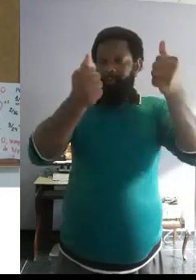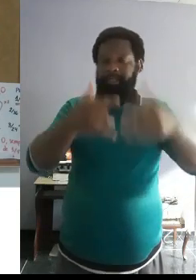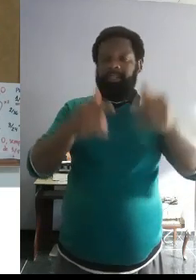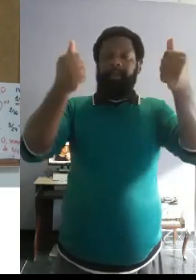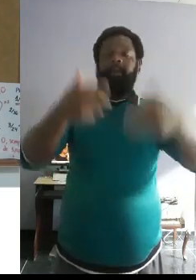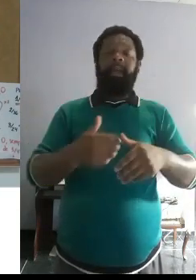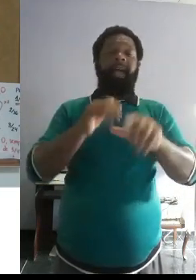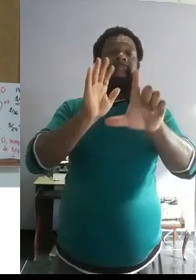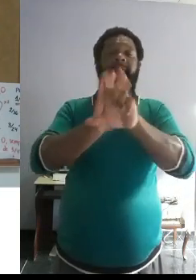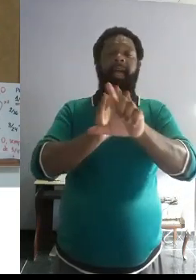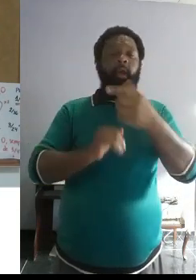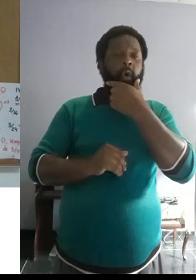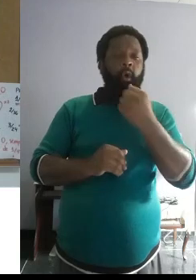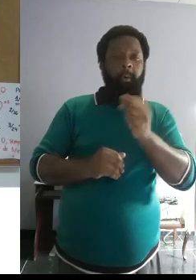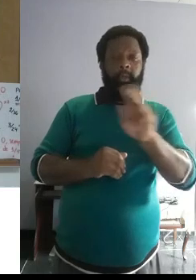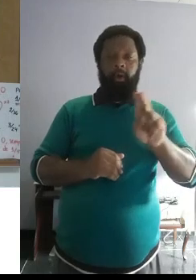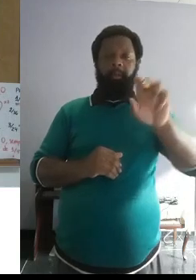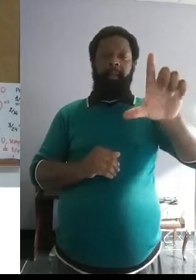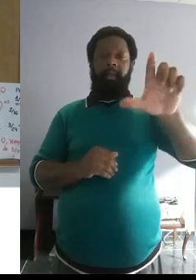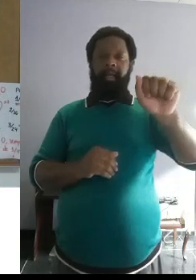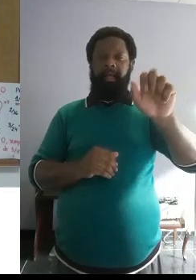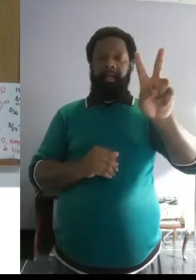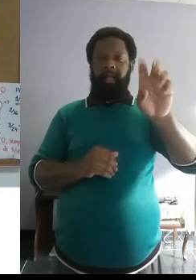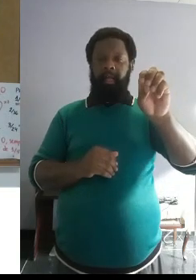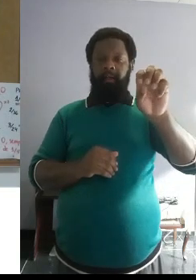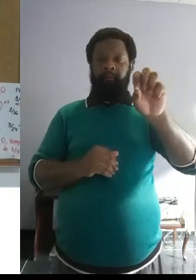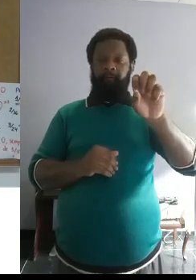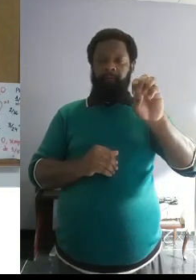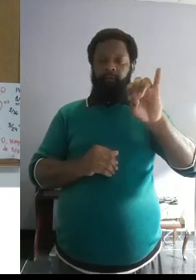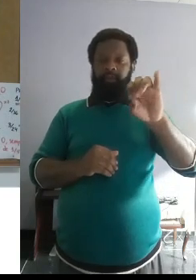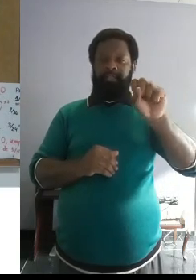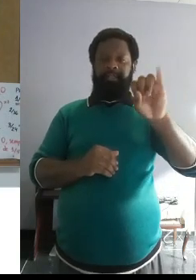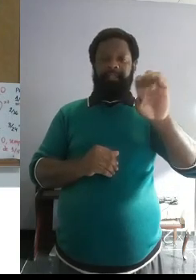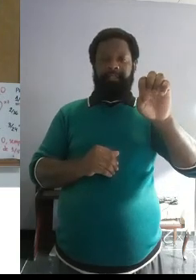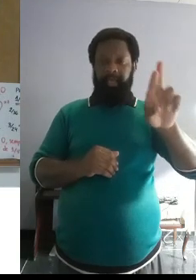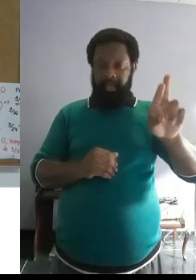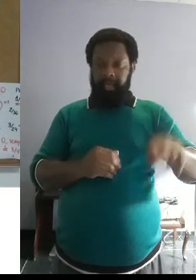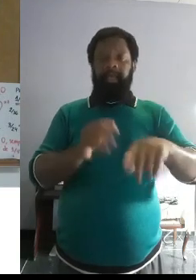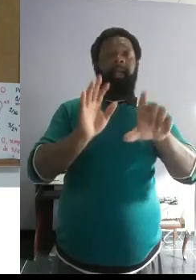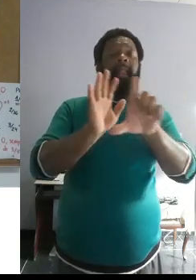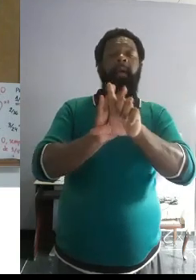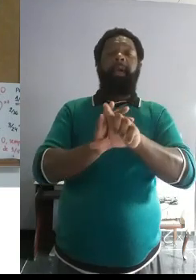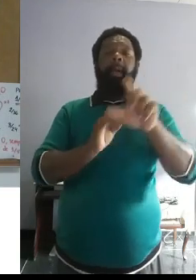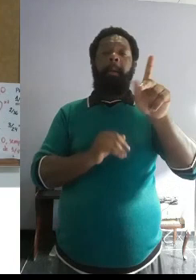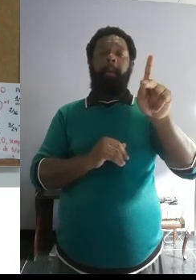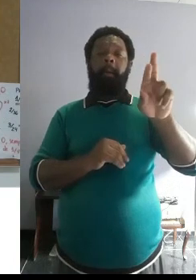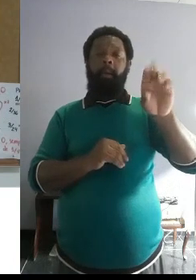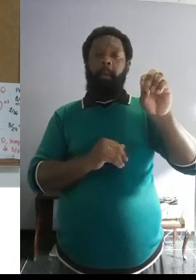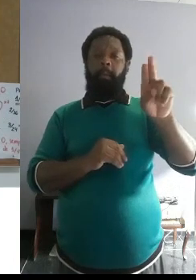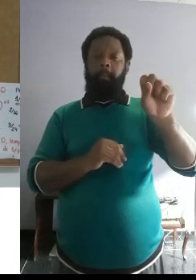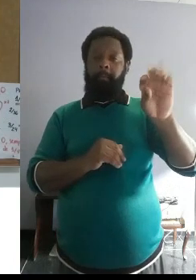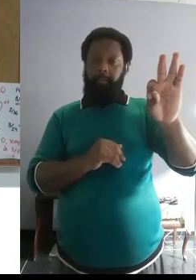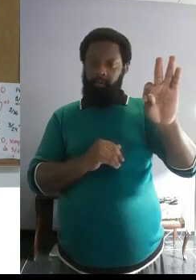de falar da lei de Lavoisier e da lei de Proust, que são as leis que nós chamamos de leis ponderais. A gente até já citou